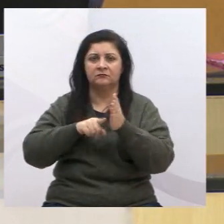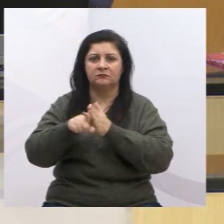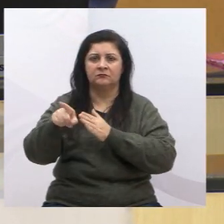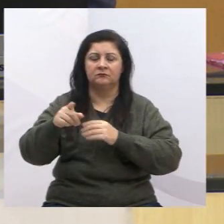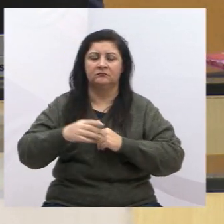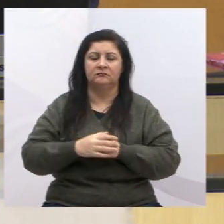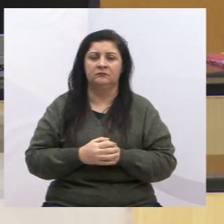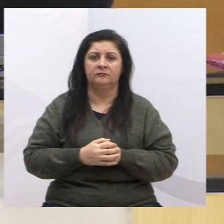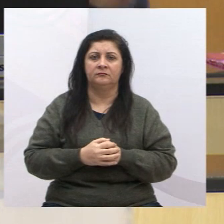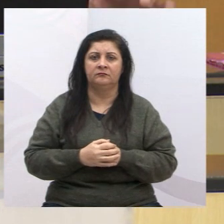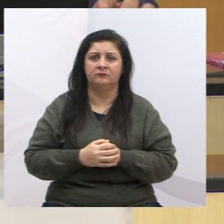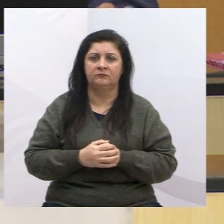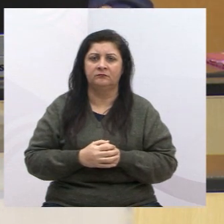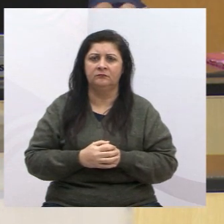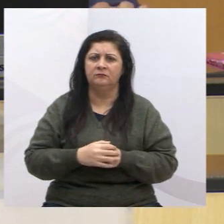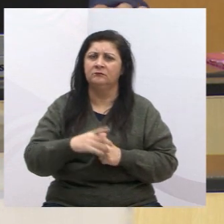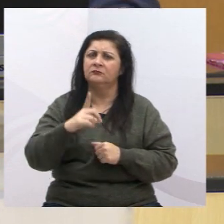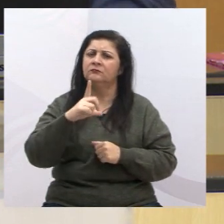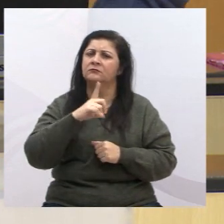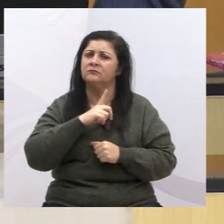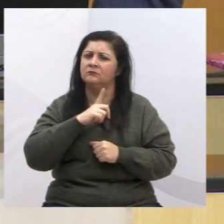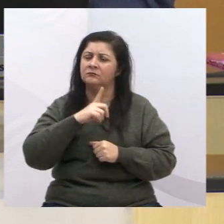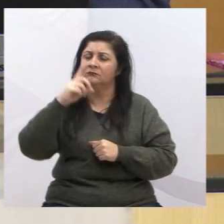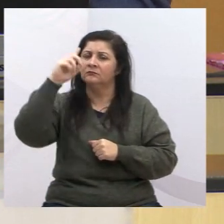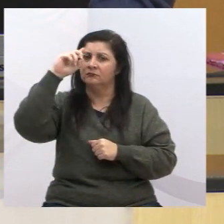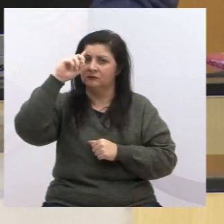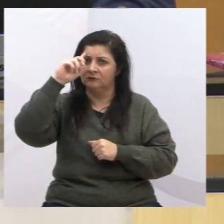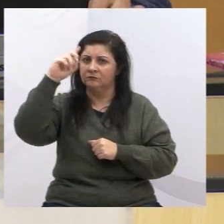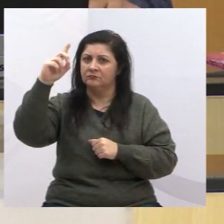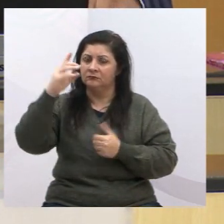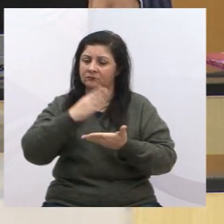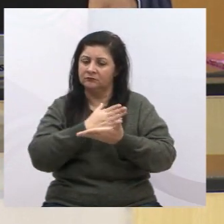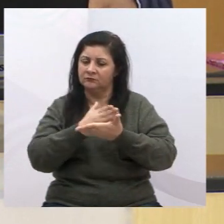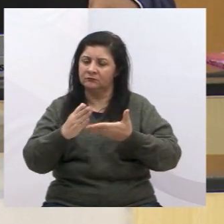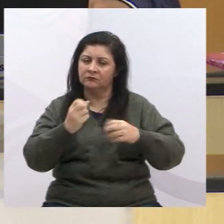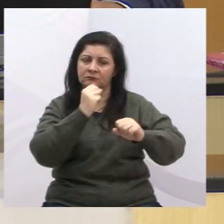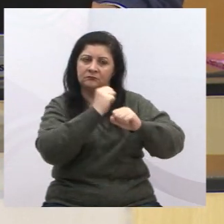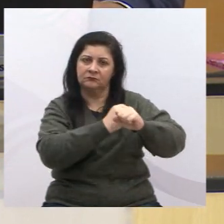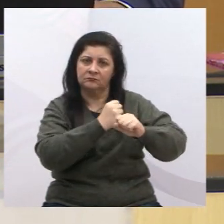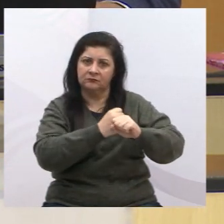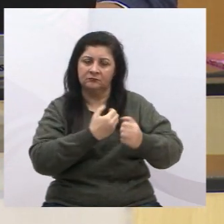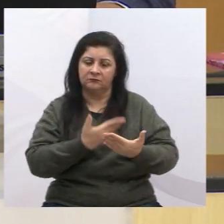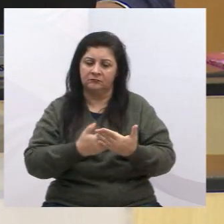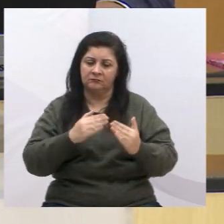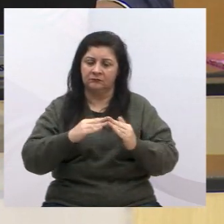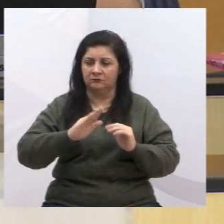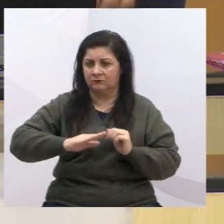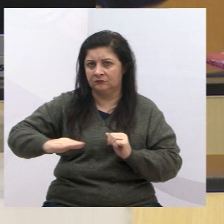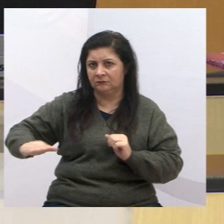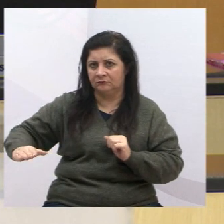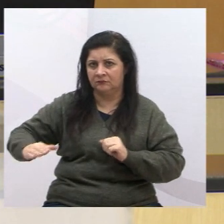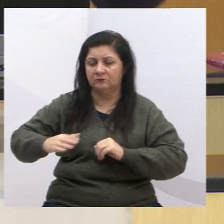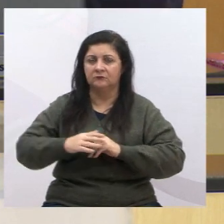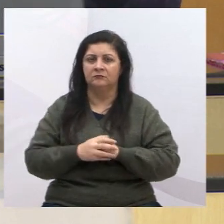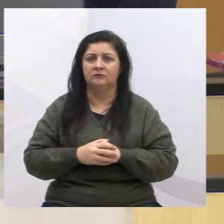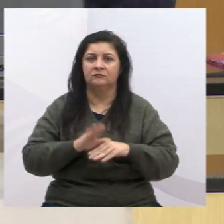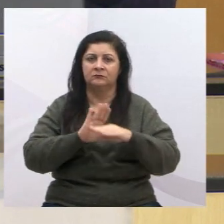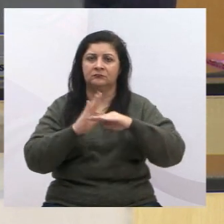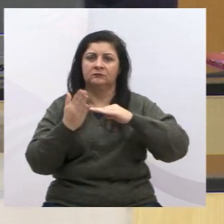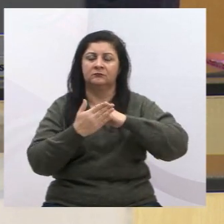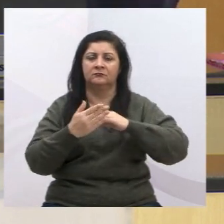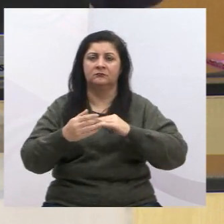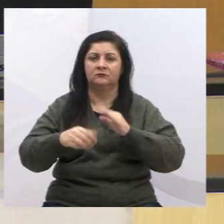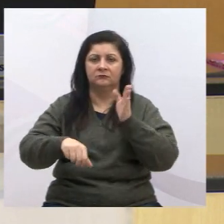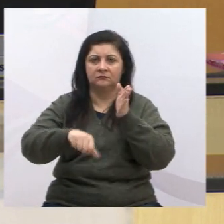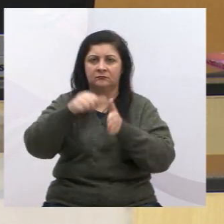informações. Existe data prevista para a construção da creche no conjunto 1º de